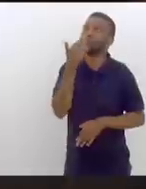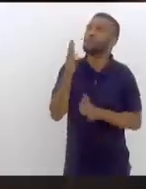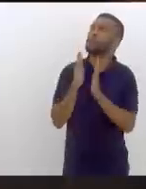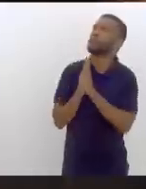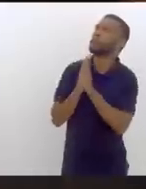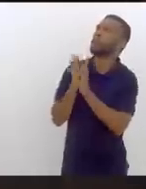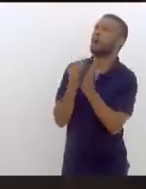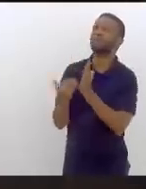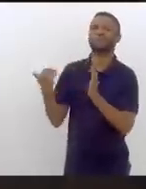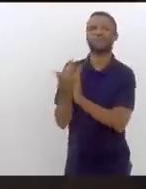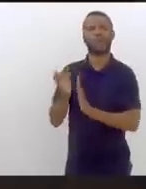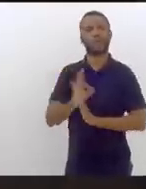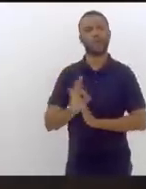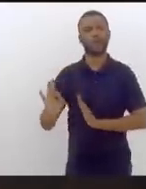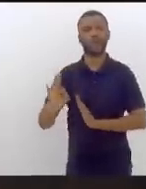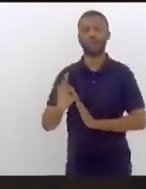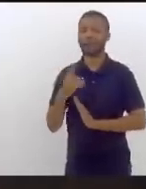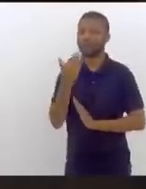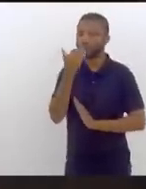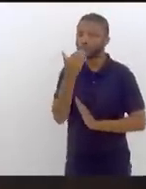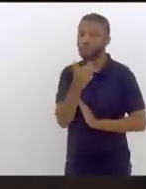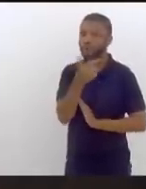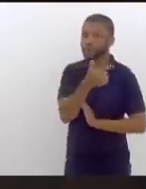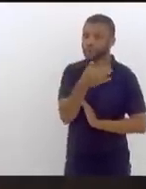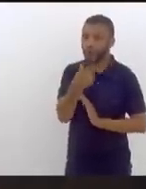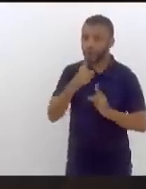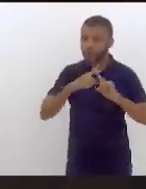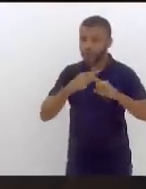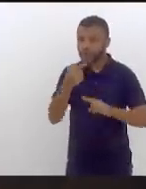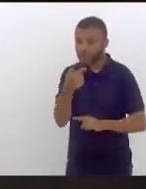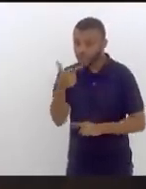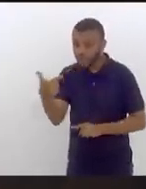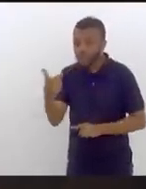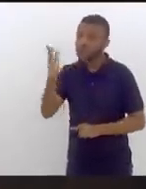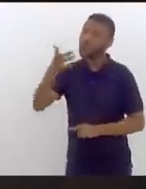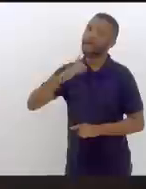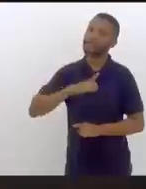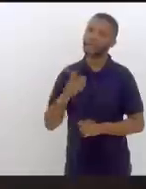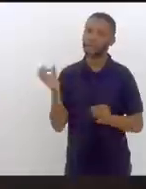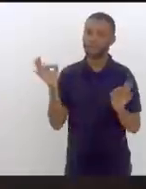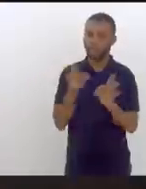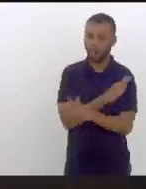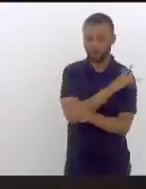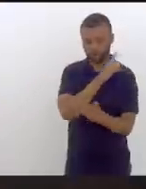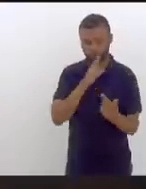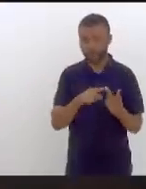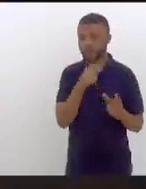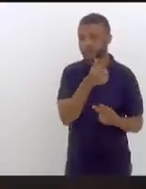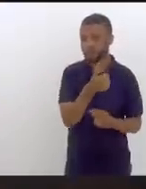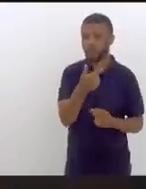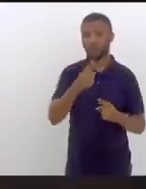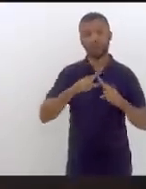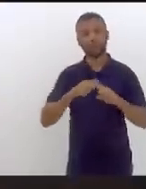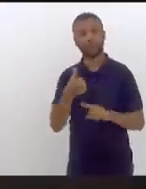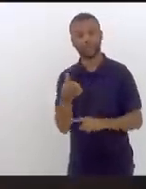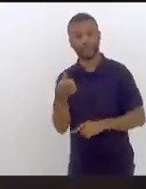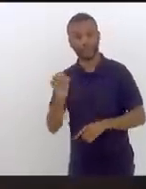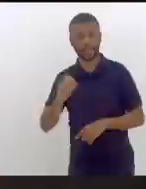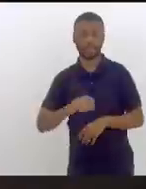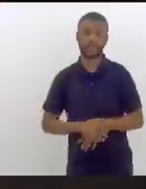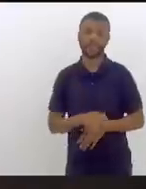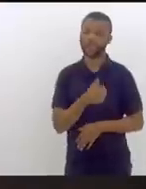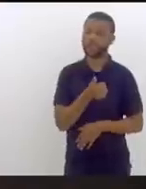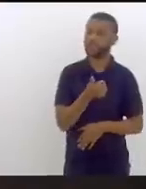pedimos na época foi a 24 por 72 para quem já tem 12 por 60 e 12 por